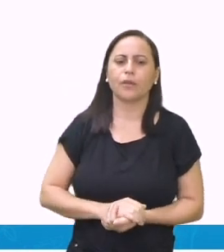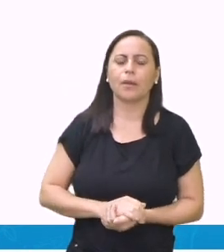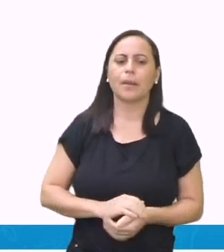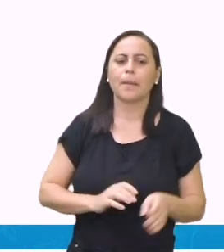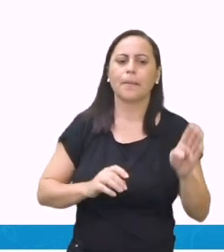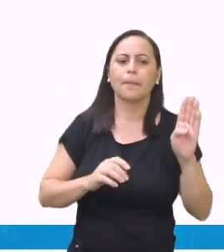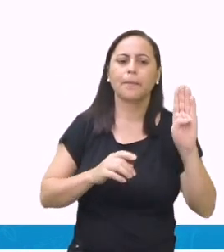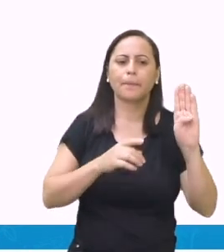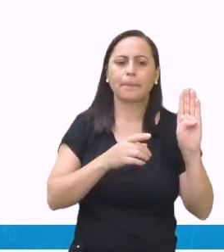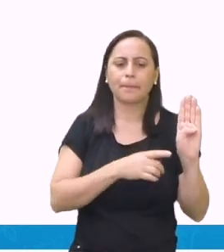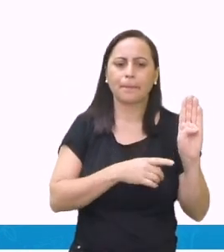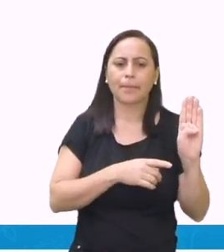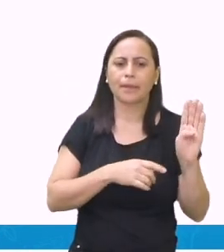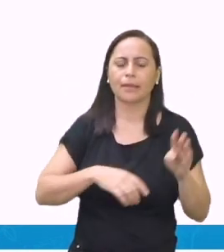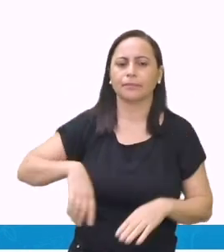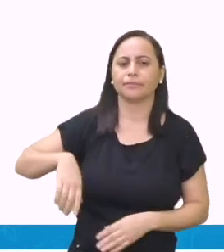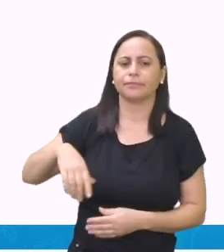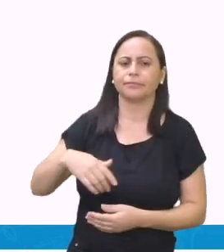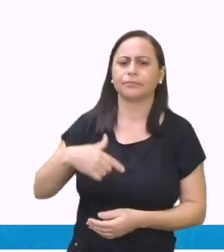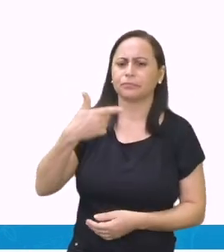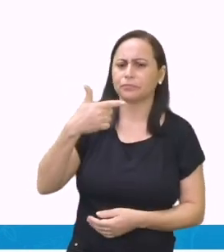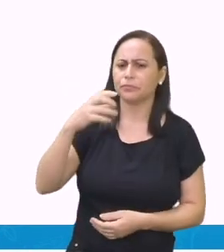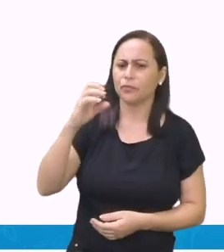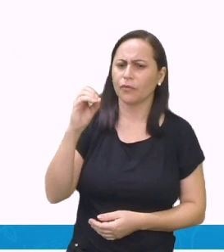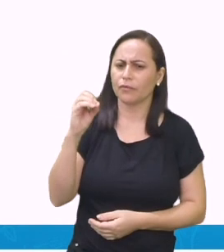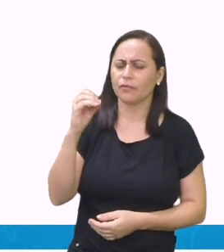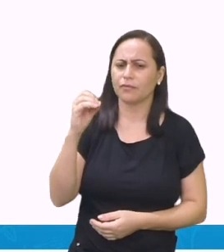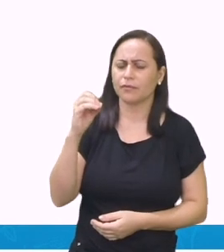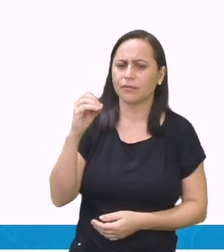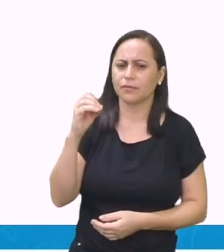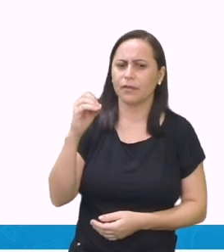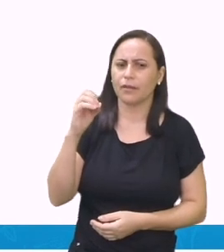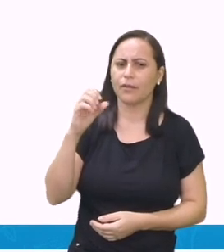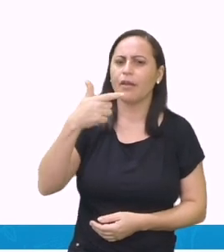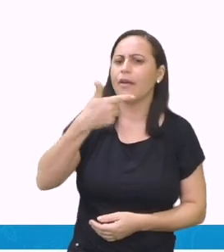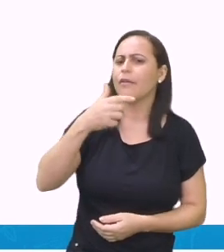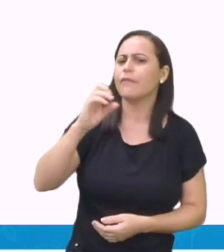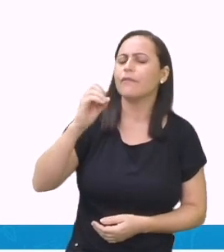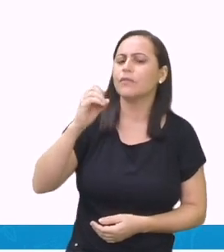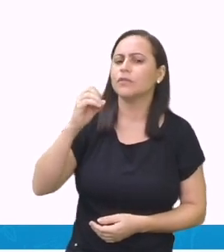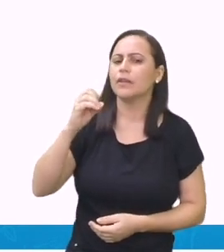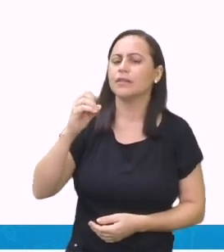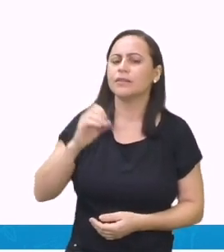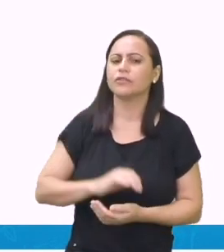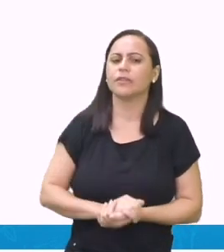A Isabel ficou em... Como eu falo esse número em ordinal, gente?